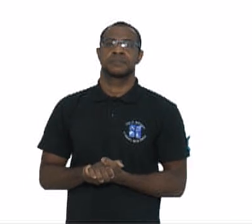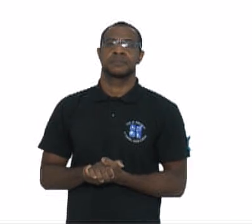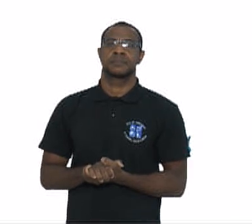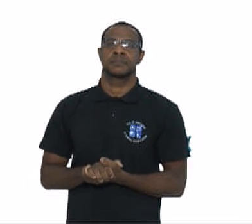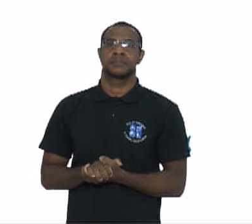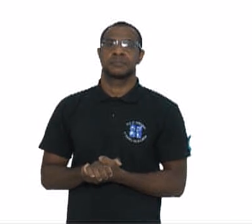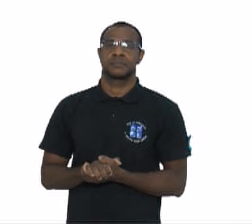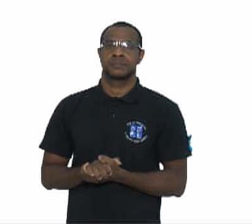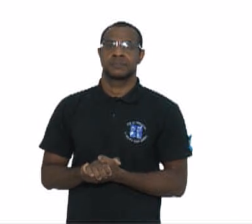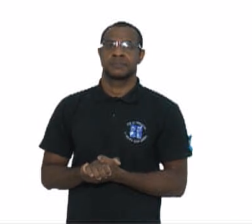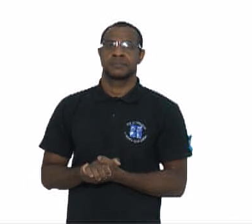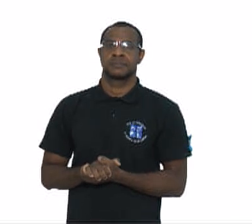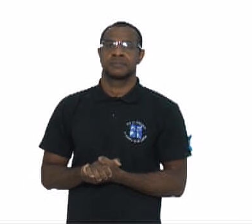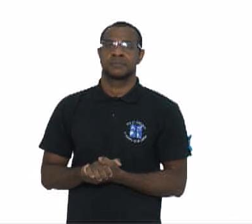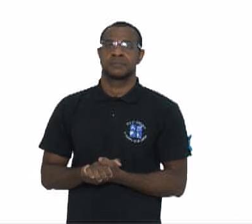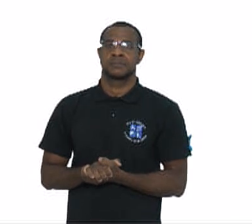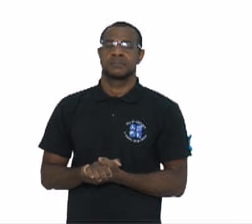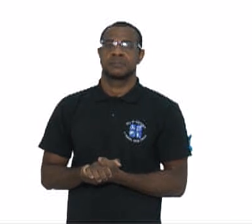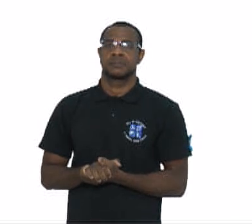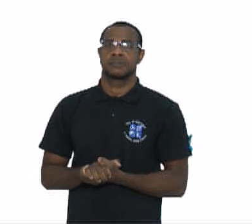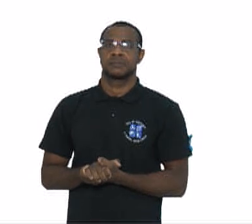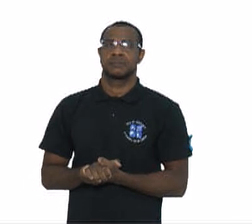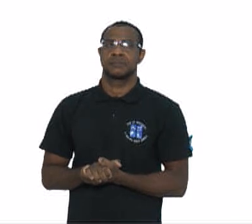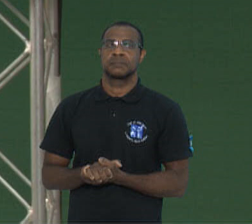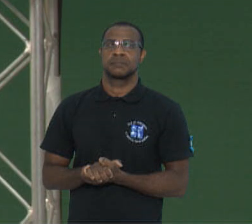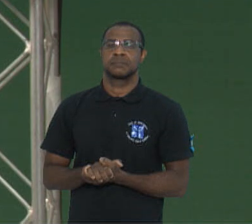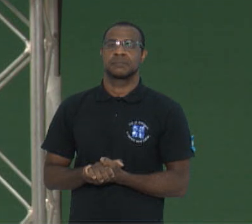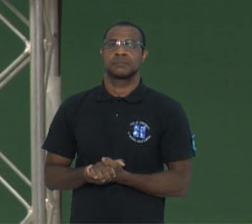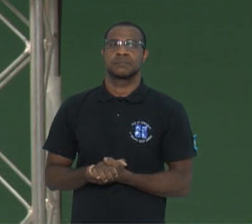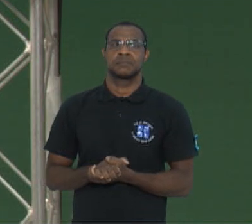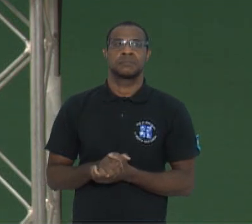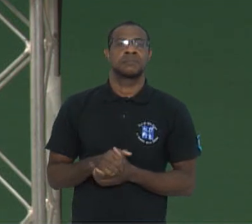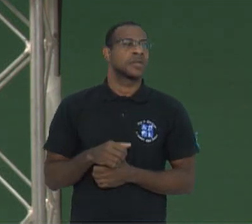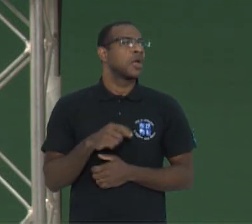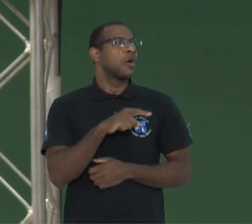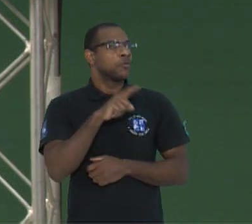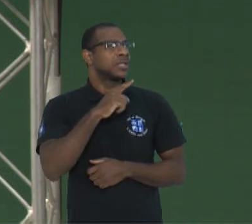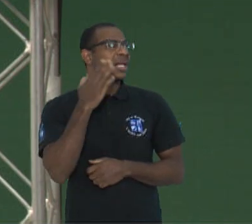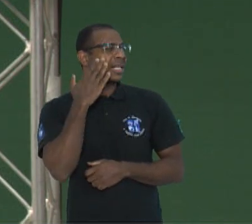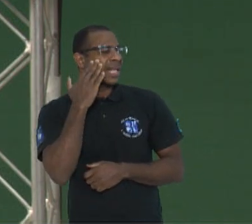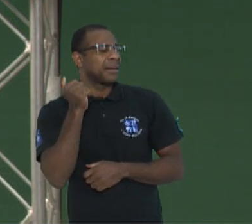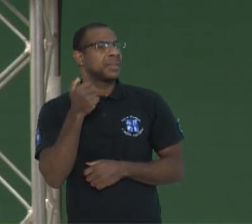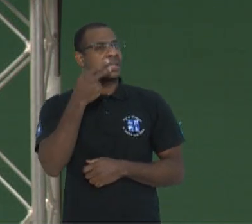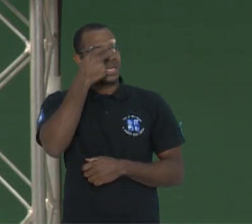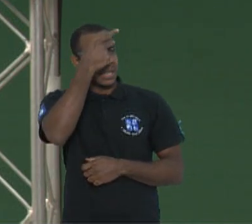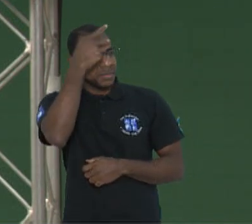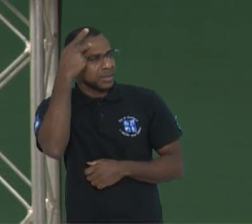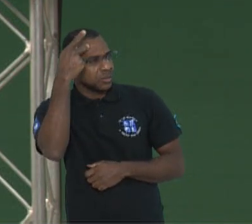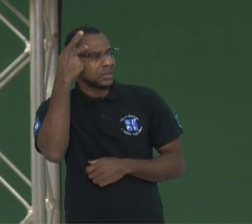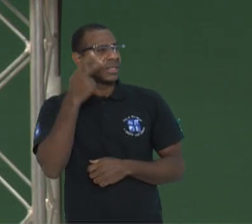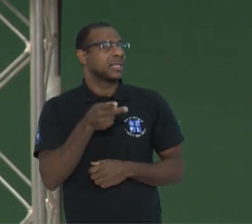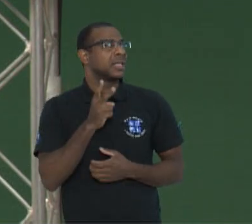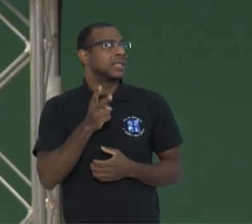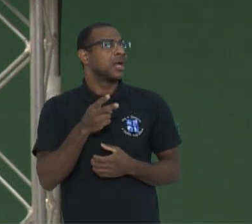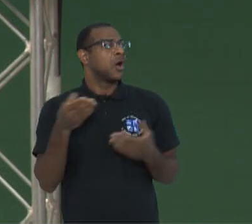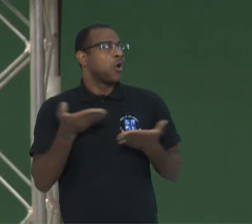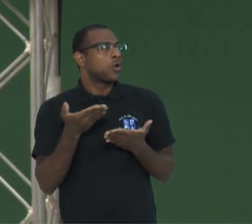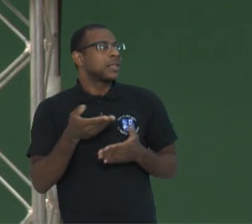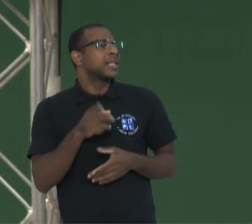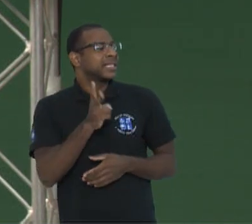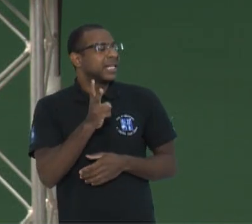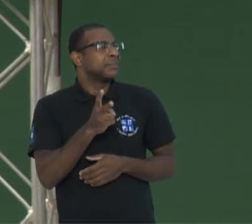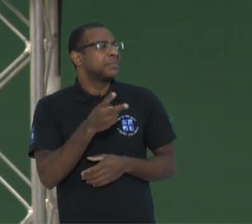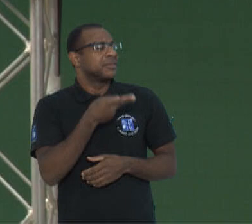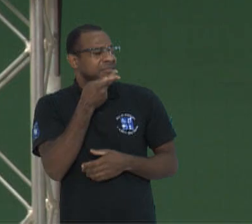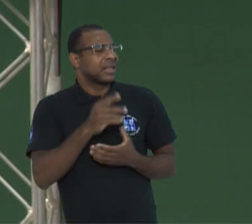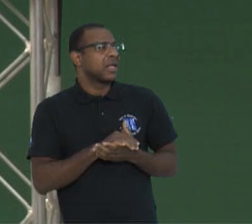6-year-old kid could do that. Você sabe que as pessoas veem a arte moderna e sempre dizem, nossa, meu filho de